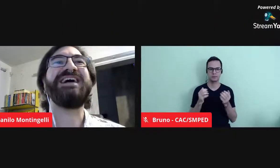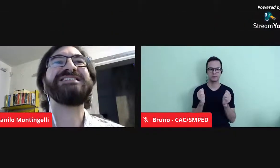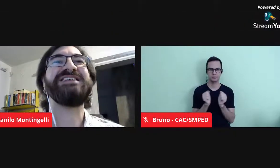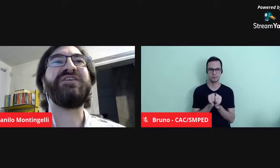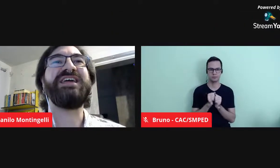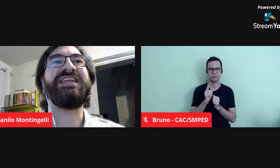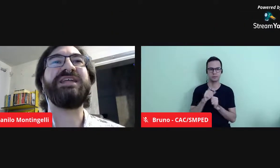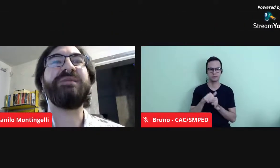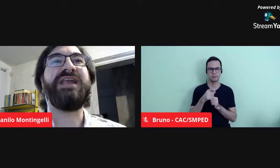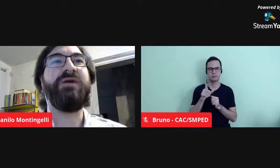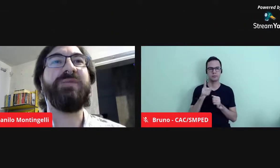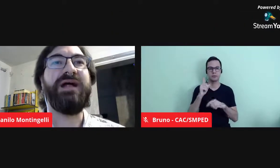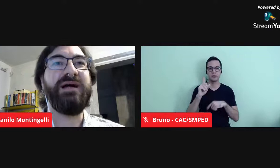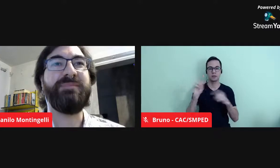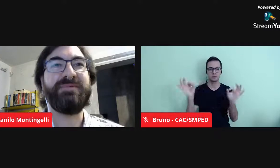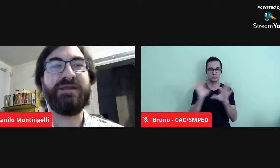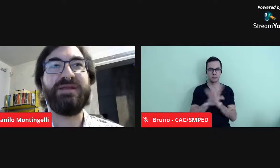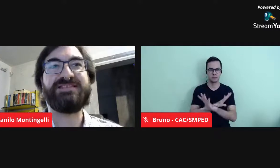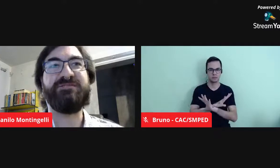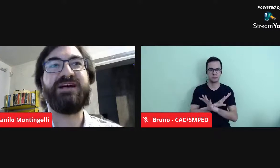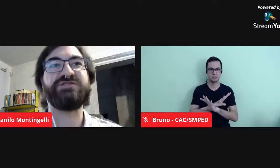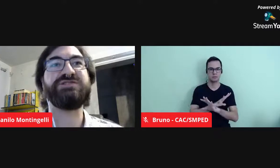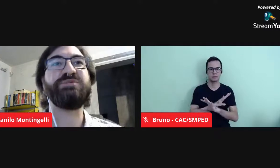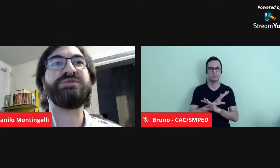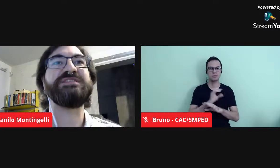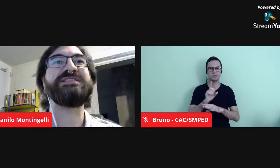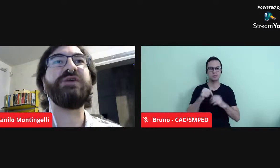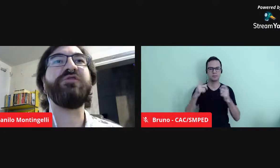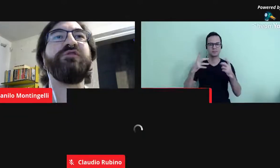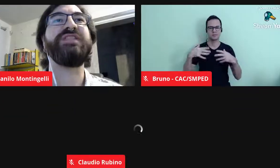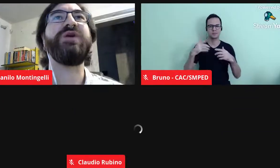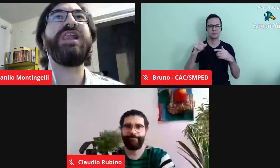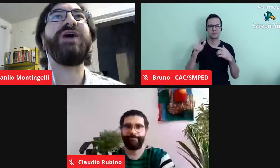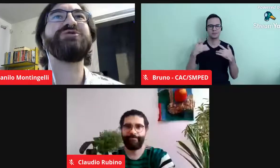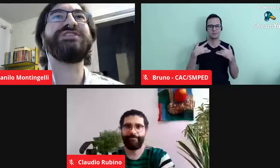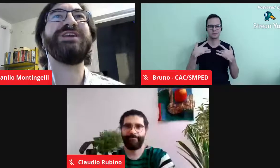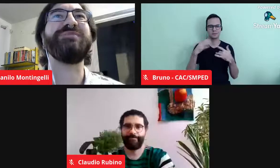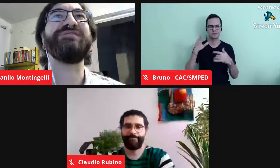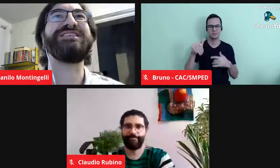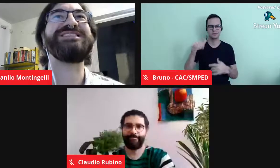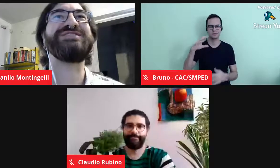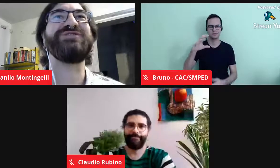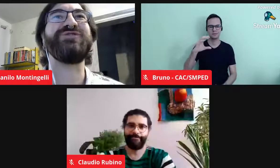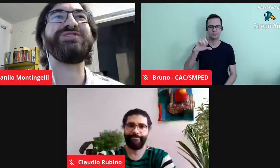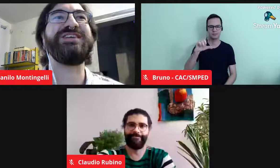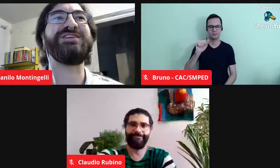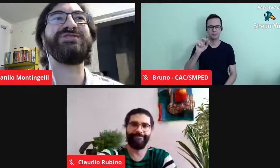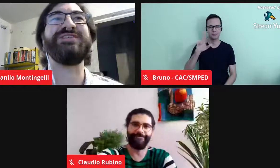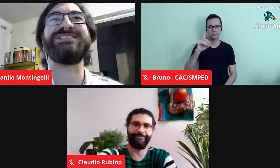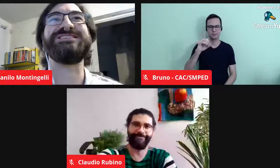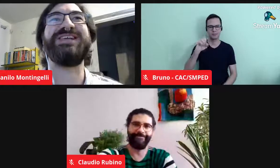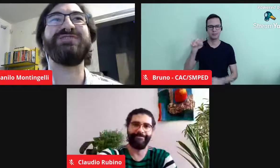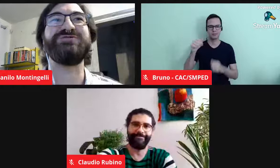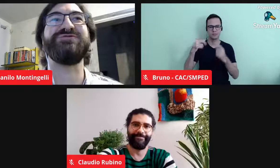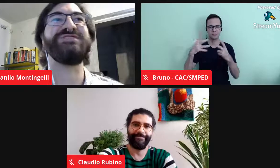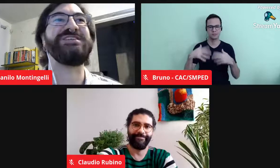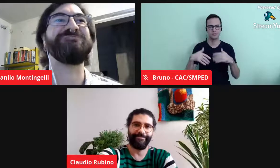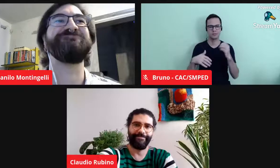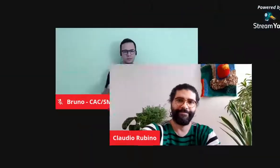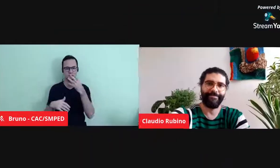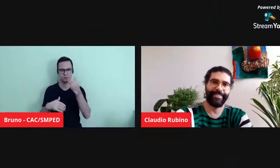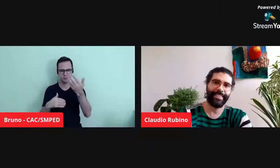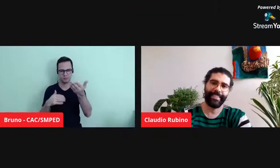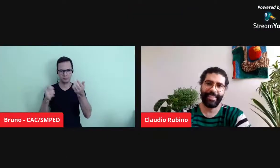essa amarração e aqui terminar essa fase de exposição. Vou convidar o Cláudio, então, para fazer as suas considerações. Cláudio, com